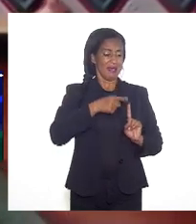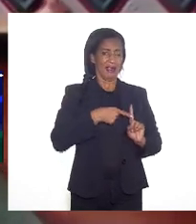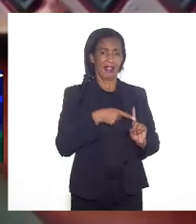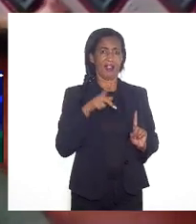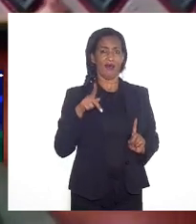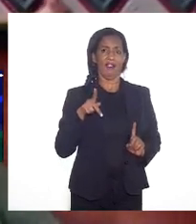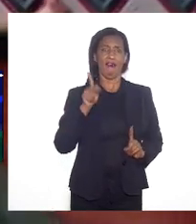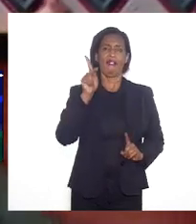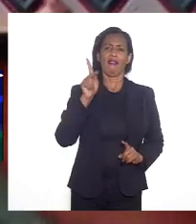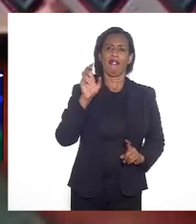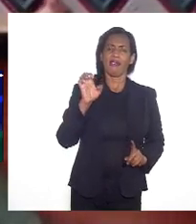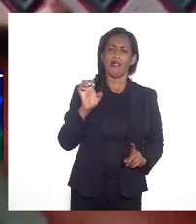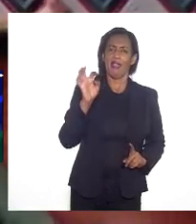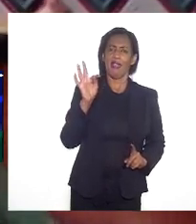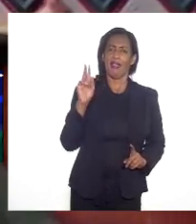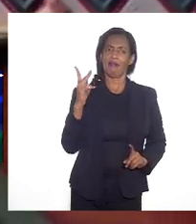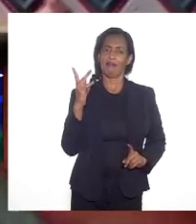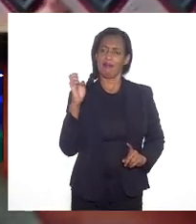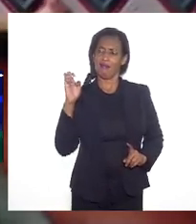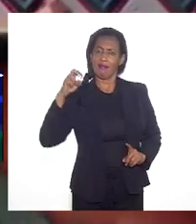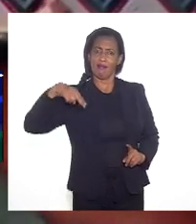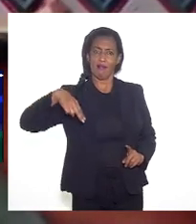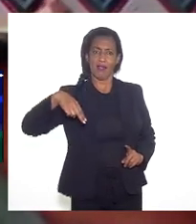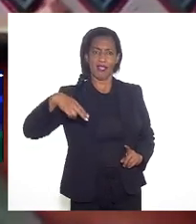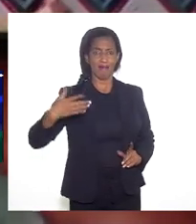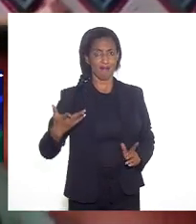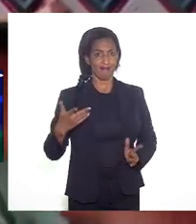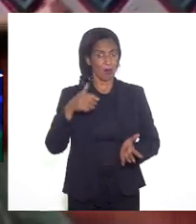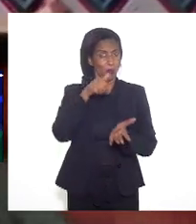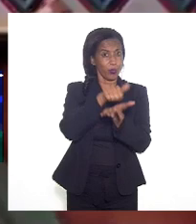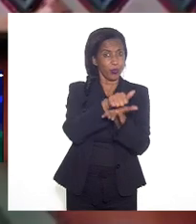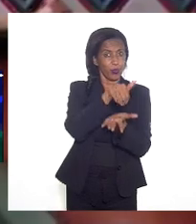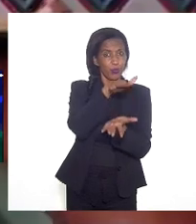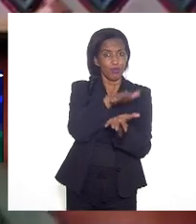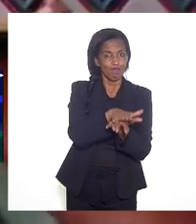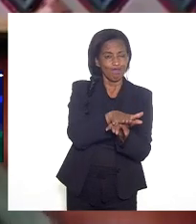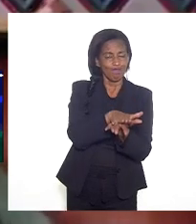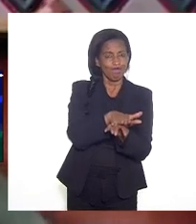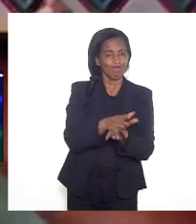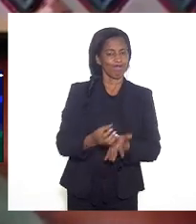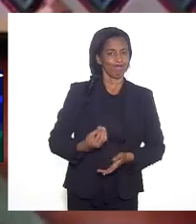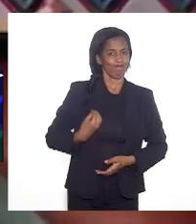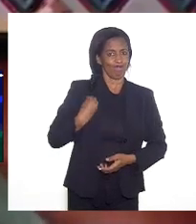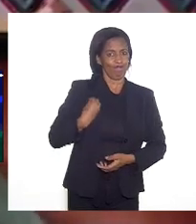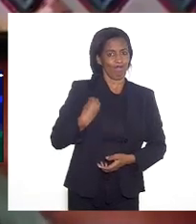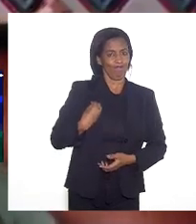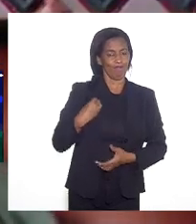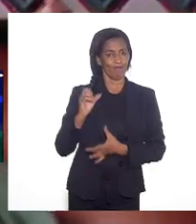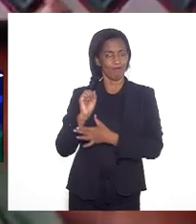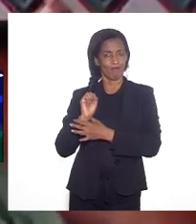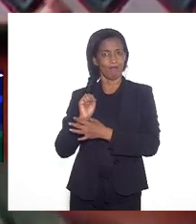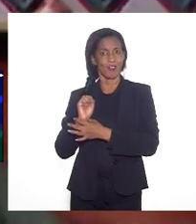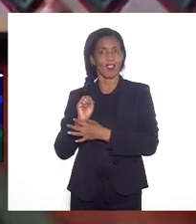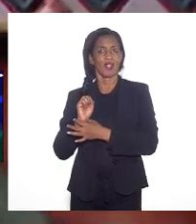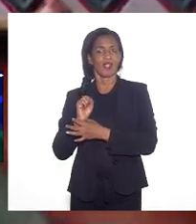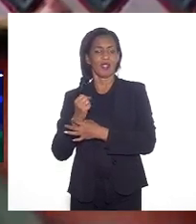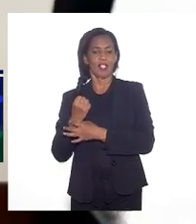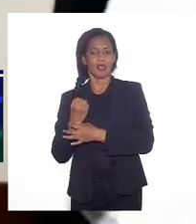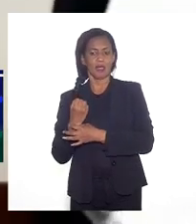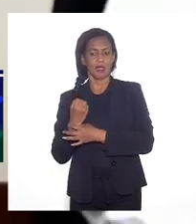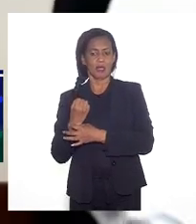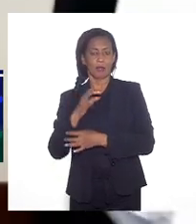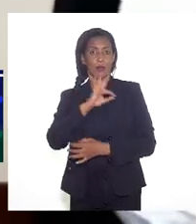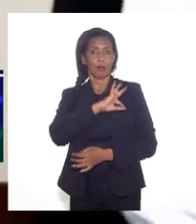é, sim, decorrência, é consequência da letalidade policial e da manutenção de